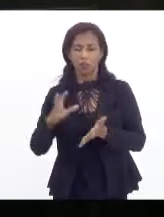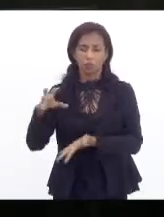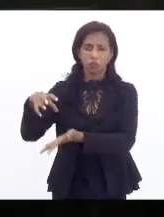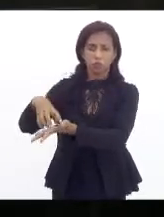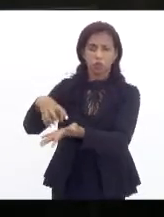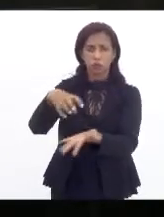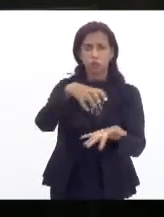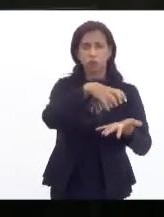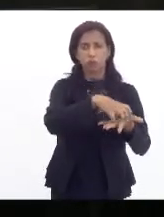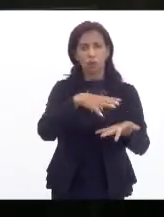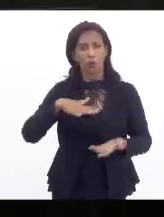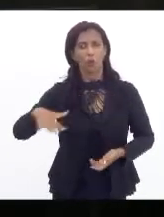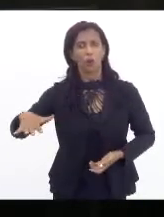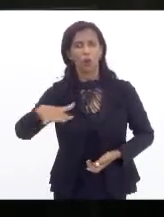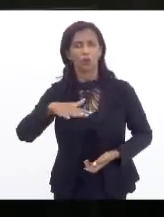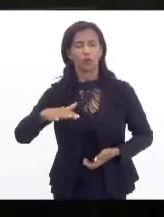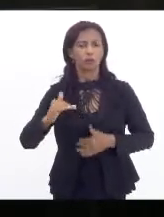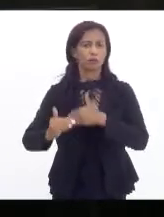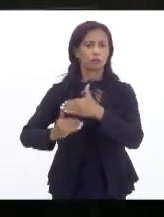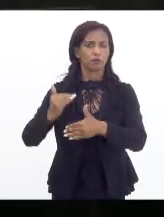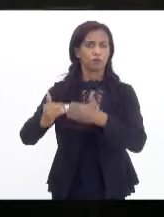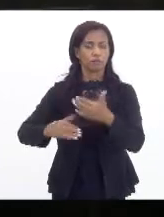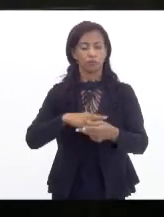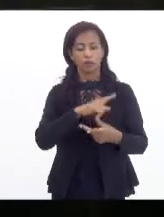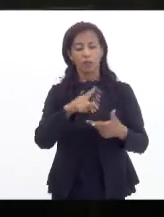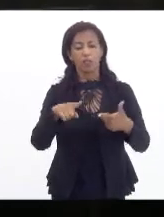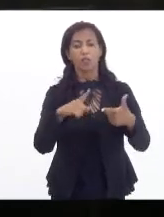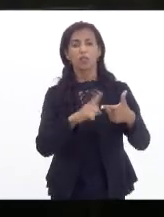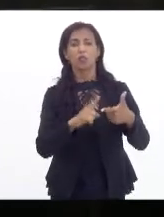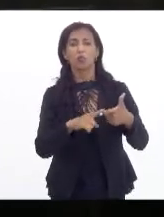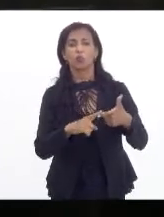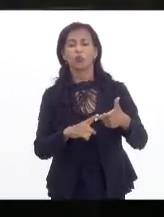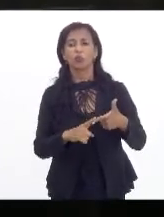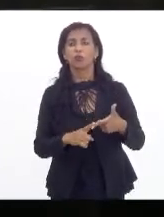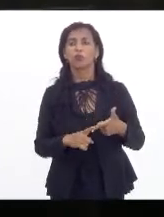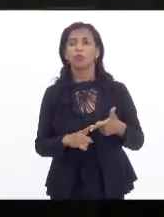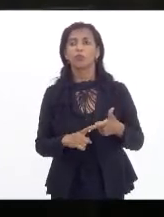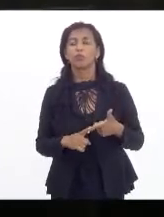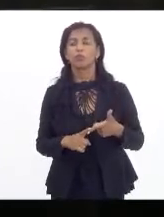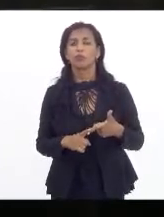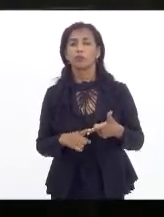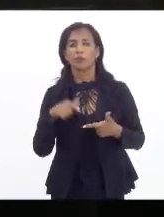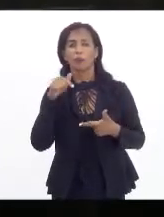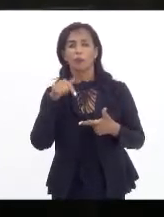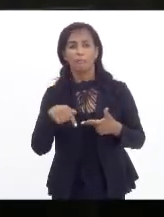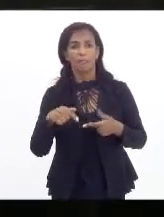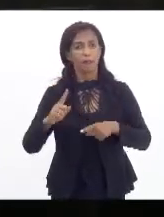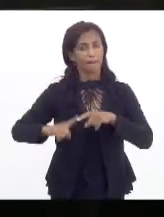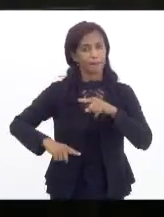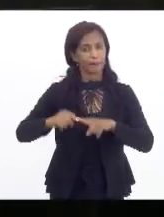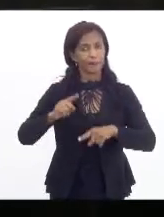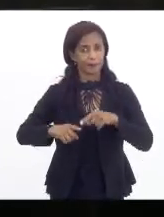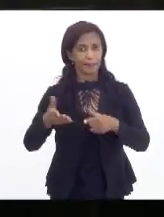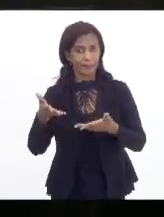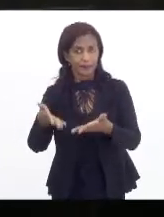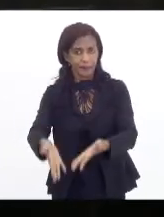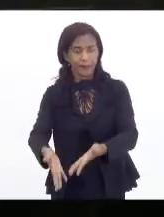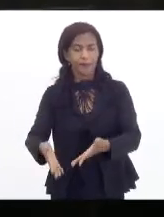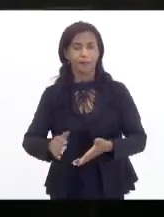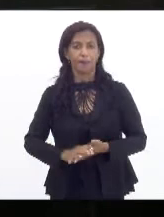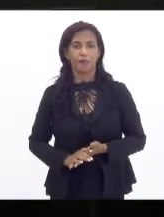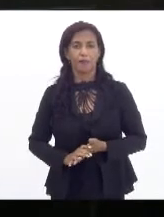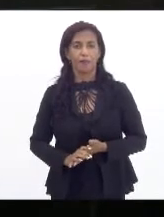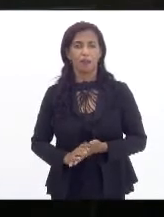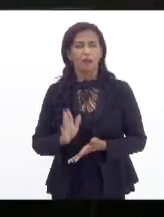ou regional de desenvolvimento. O segundo ponto que eu quero destacar é que este produto especificamente é um